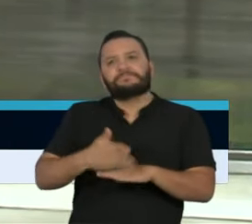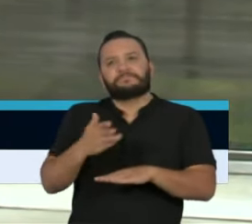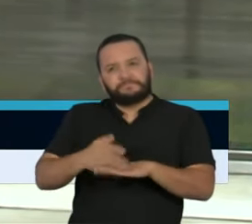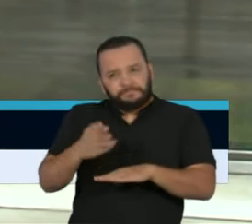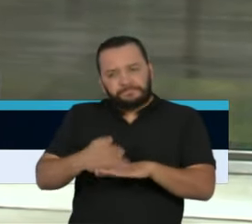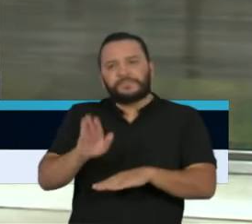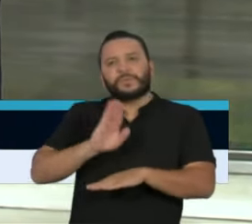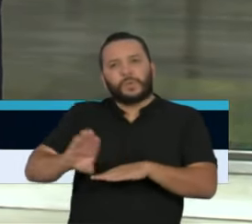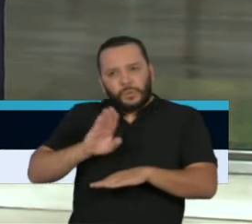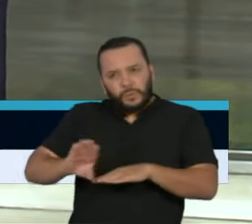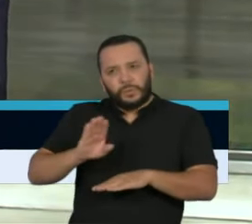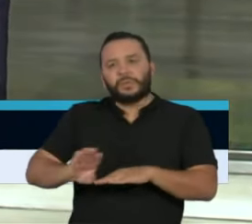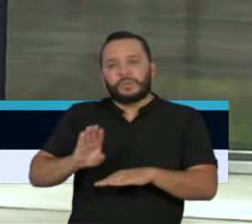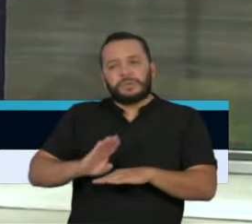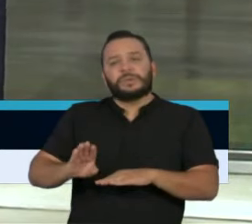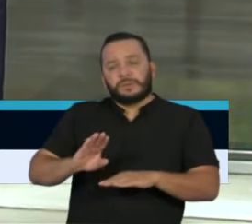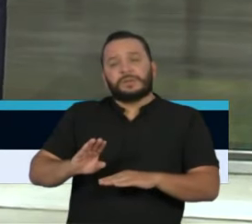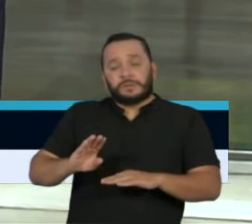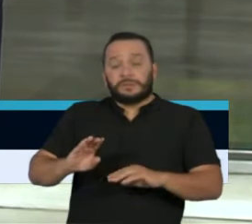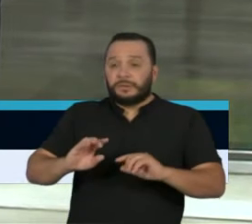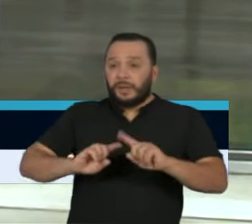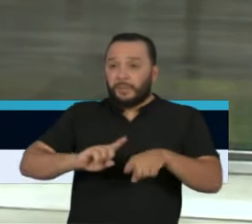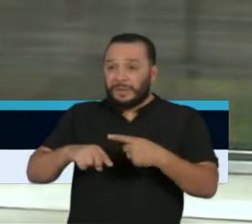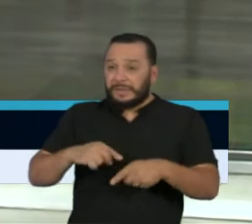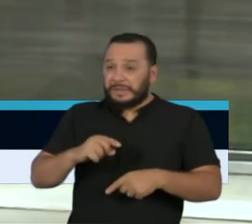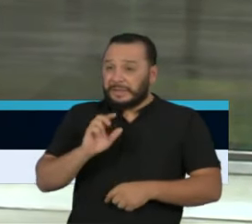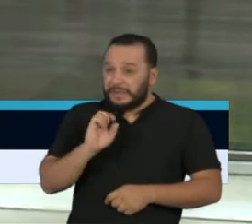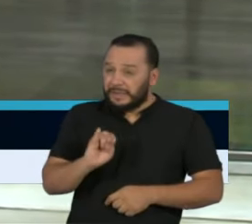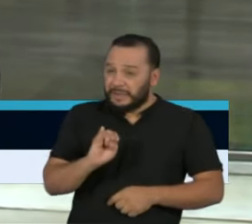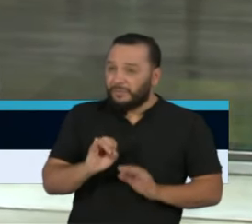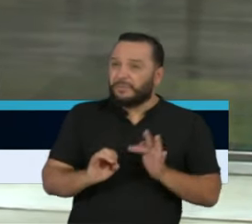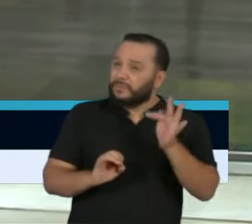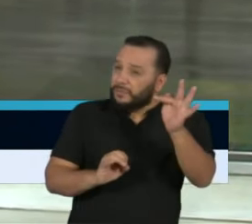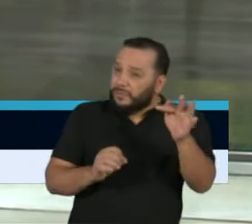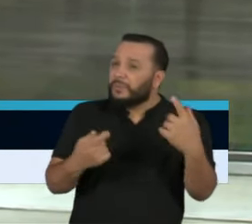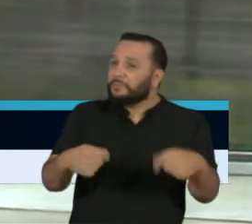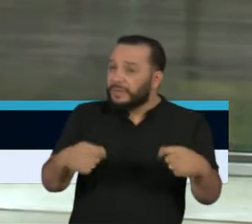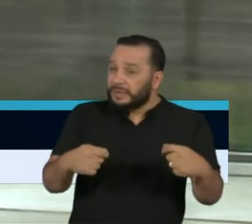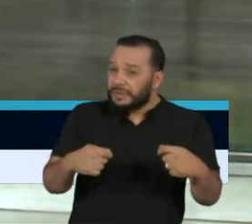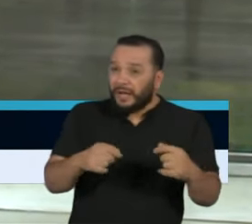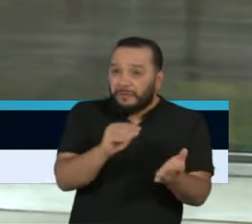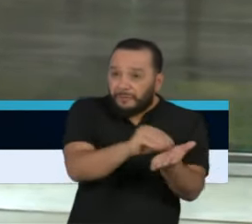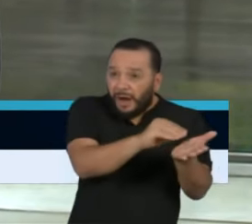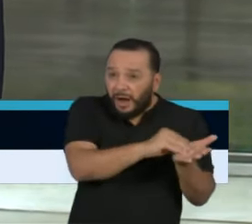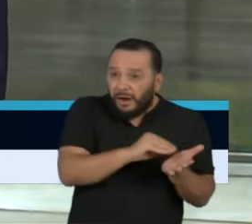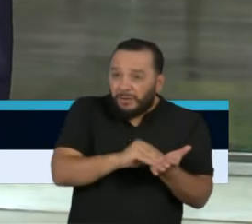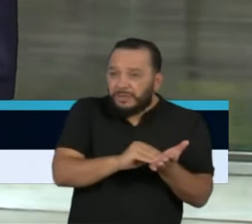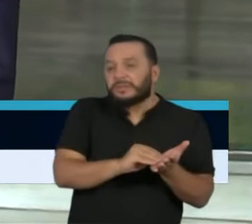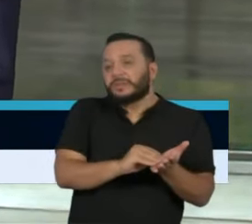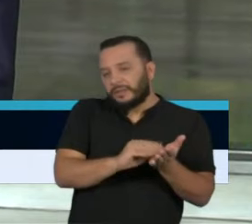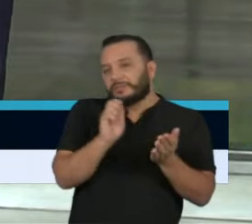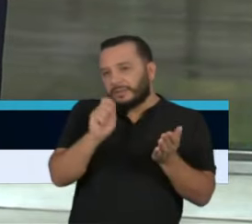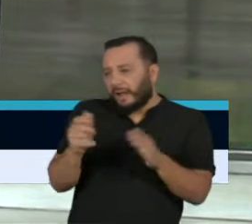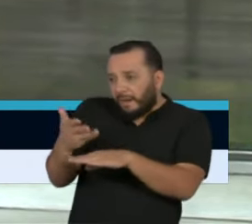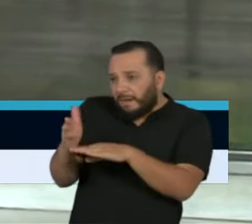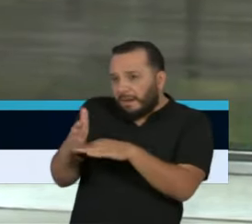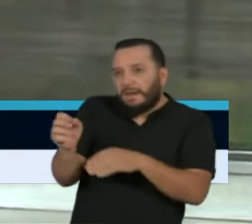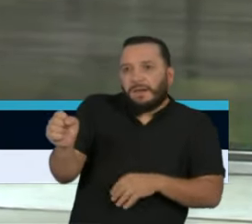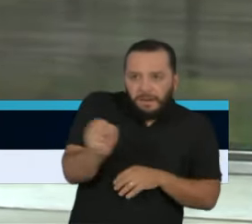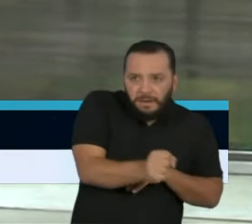Essa é uma das alternativas que poderão ser convocados para a atuação, mas ainda não é o caso, nós estamos